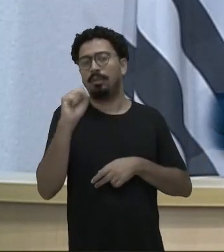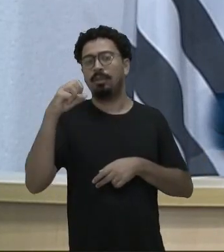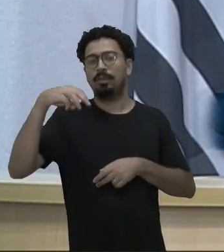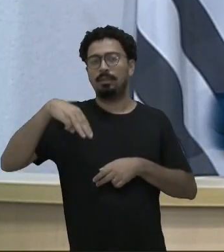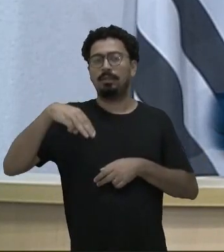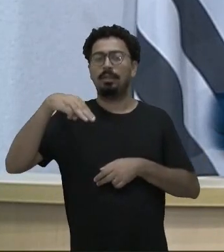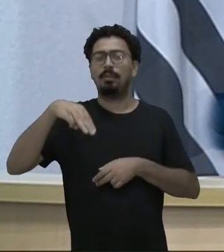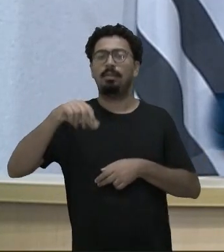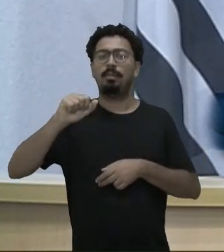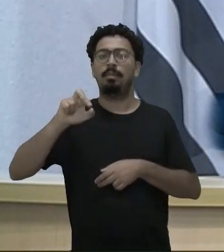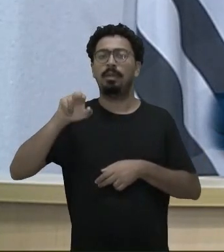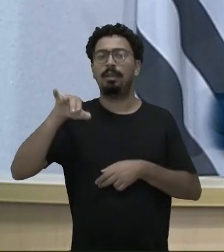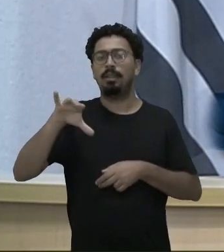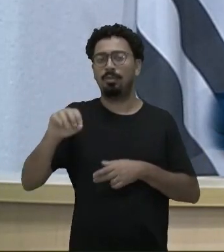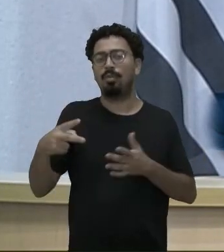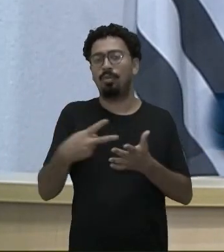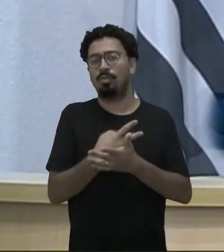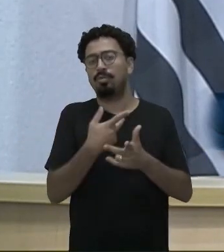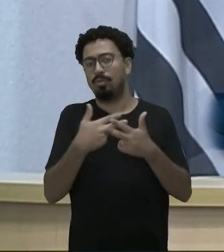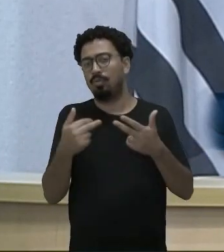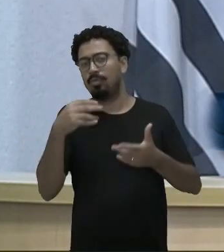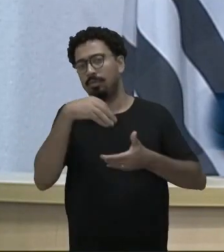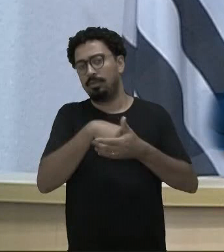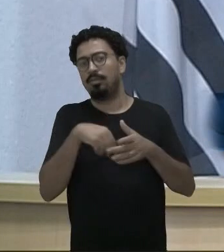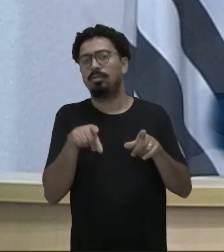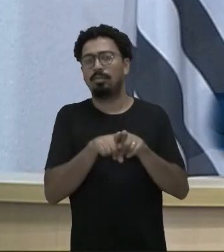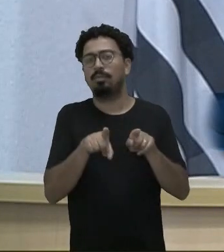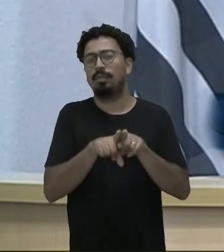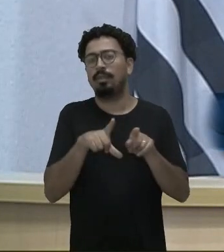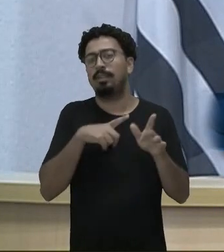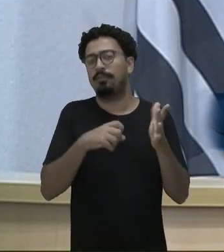estava acontecendo algumas coisas lá. Passaram várias